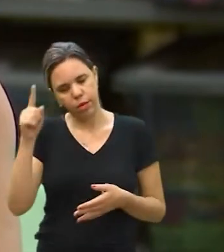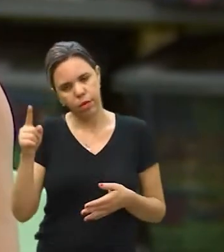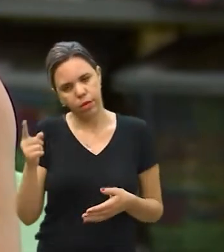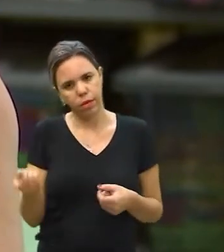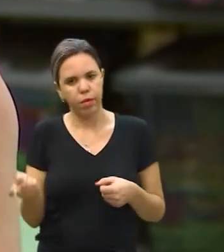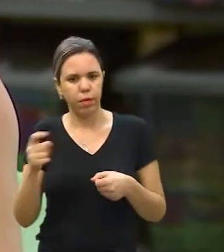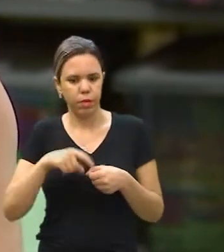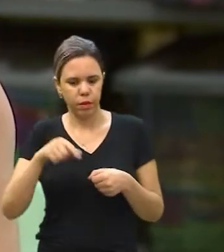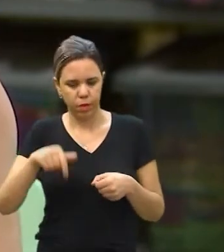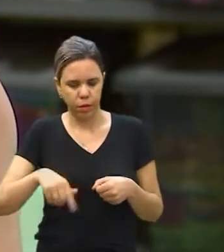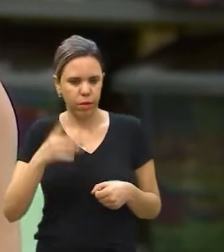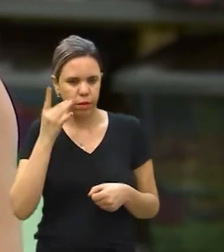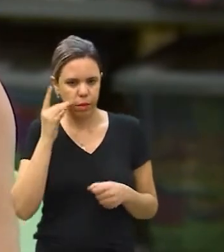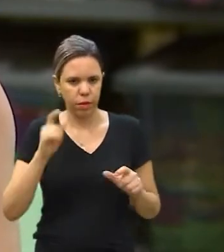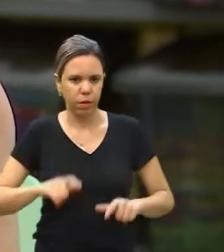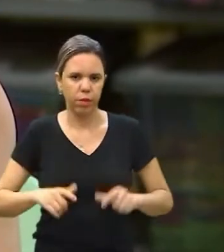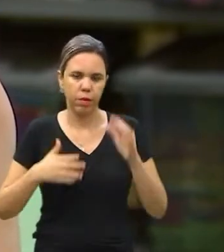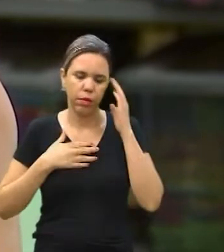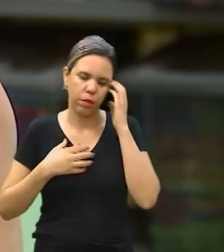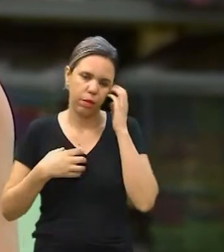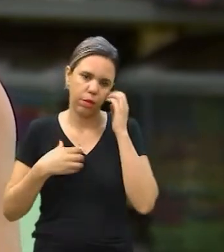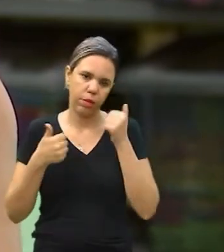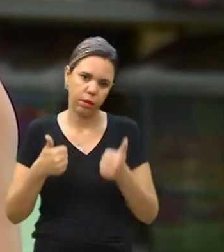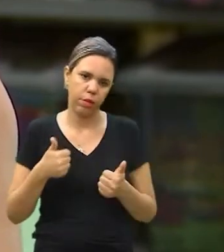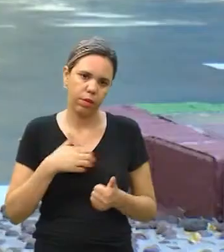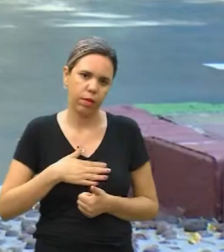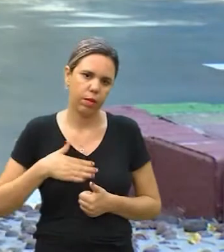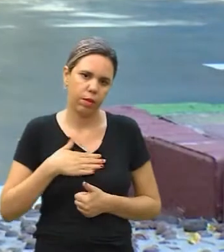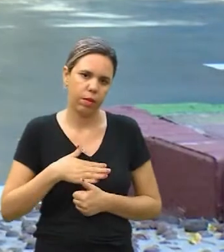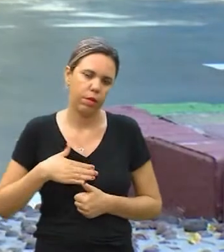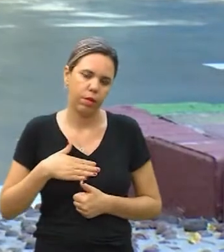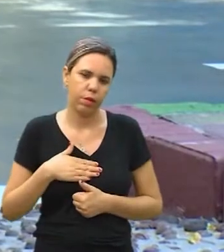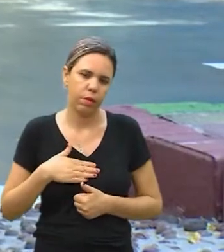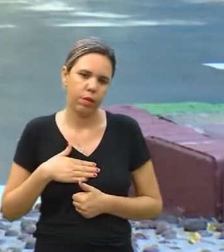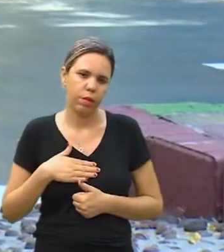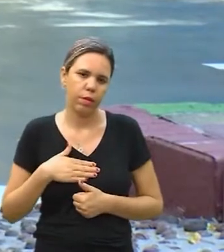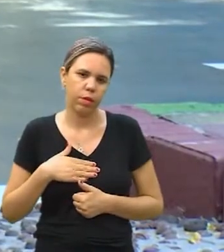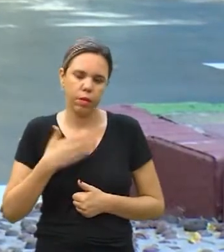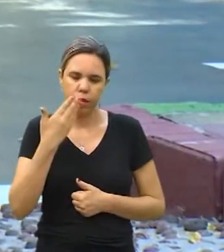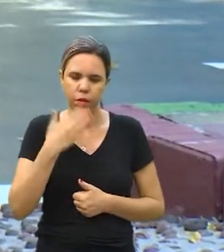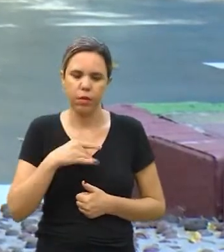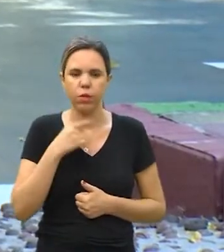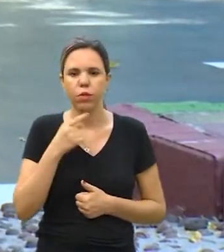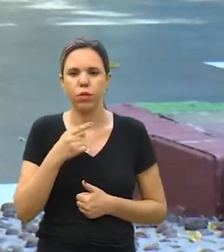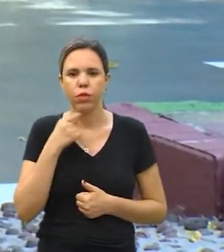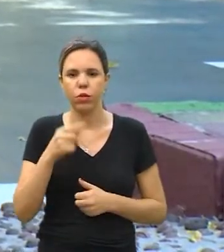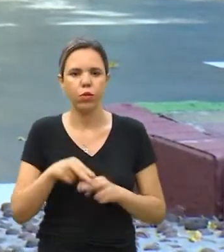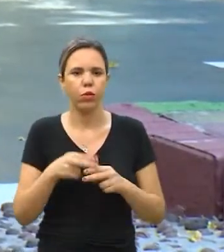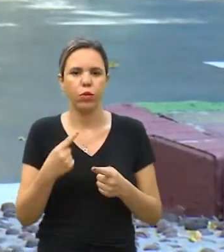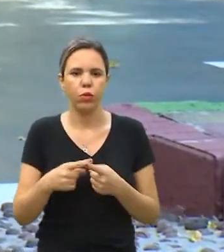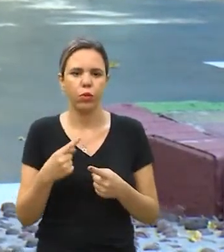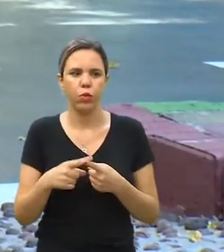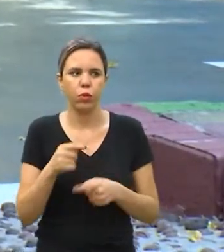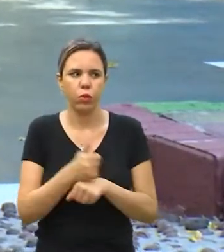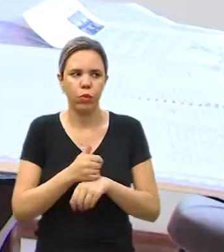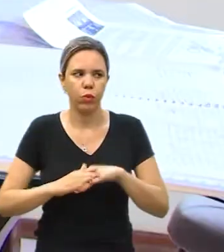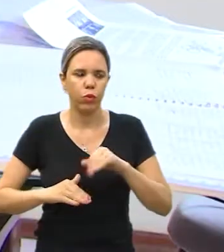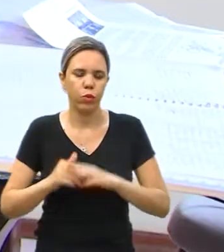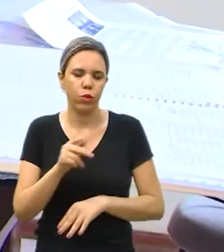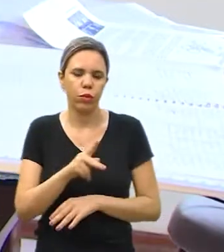e voltei para cá porque aqui é o meu espaço, eu me sinto bem aqui. E quando eles que são questionados do motivo da